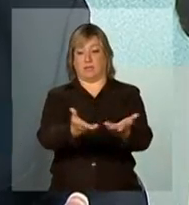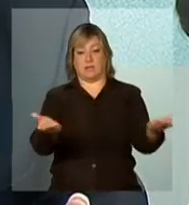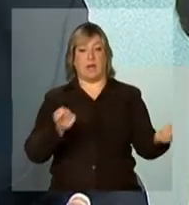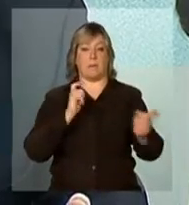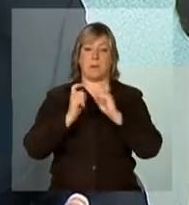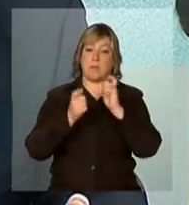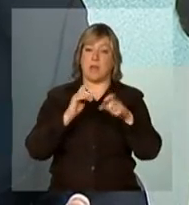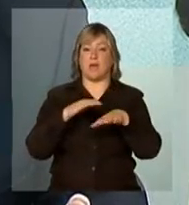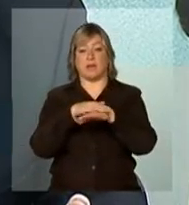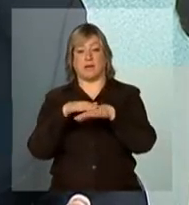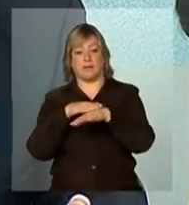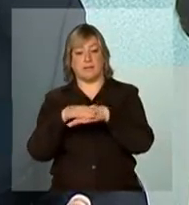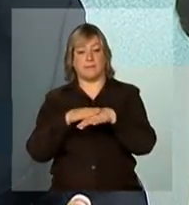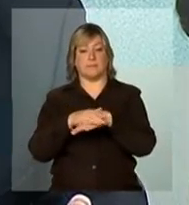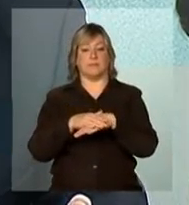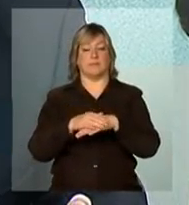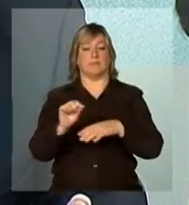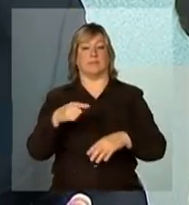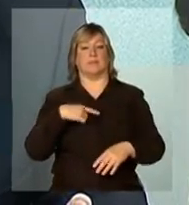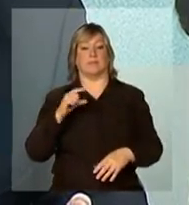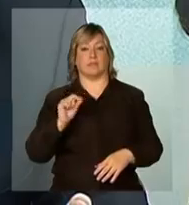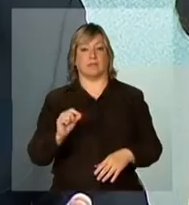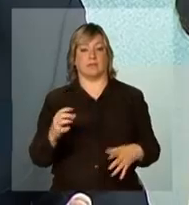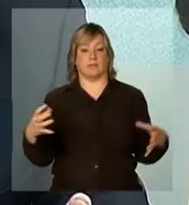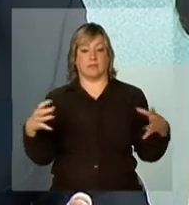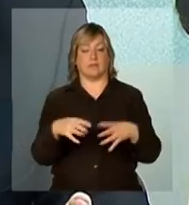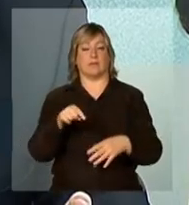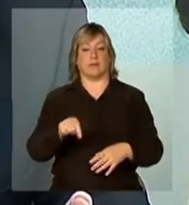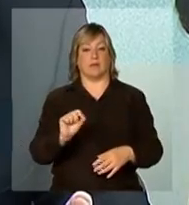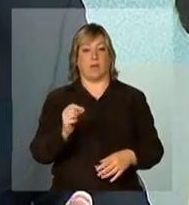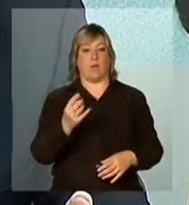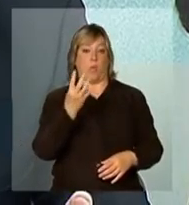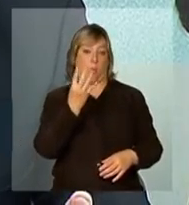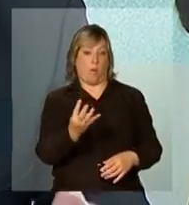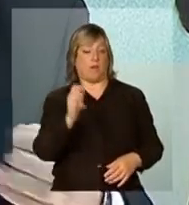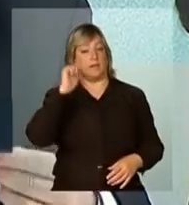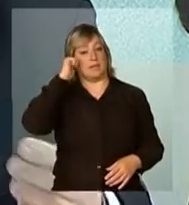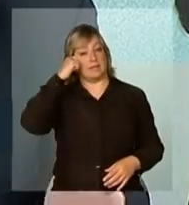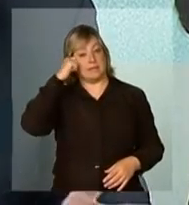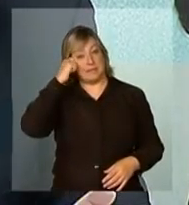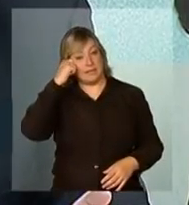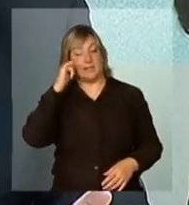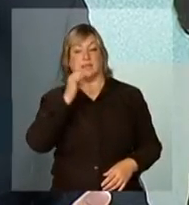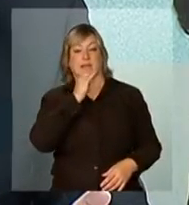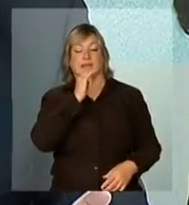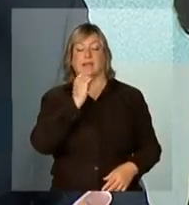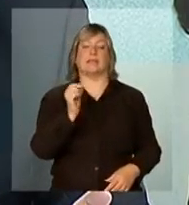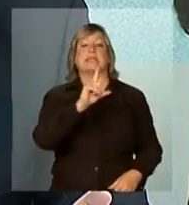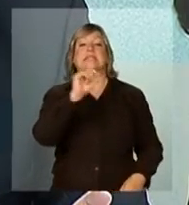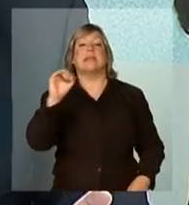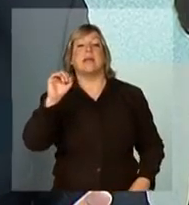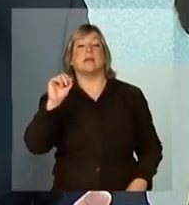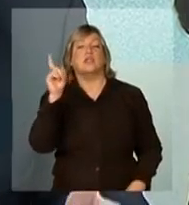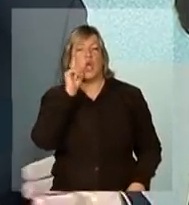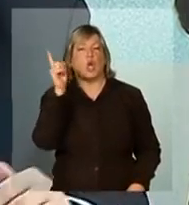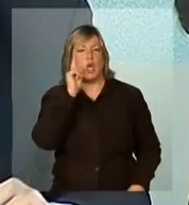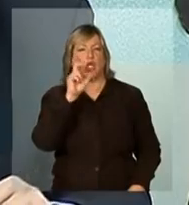morar quatro negros no Brasil equivalente quase 100 por dia.